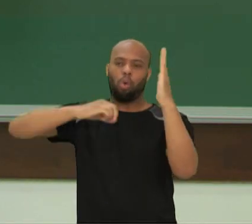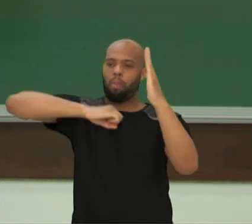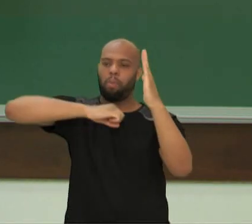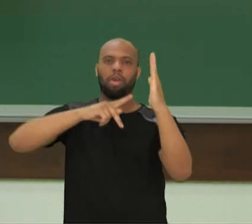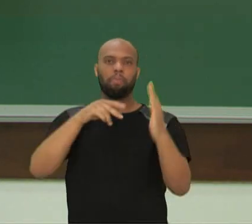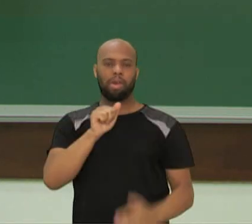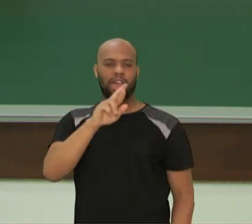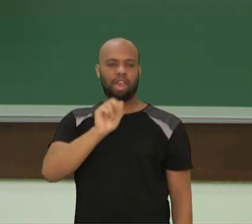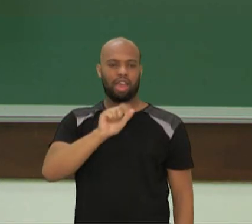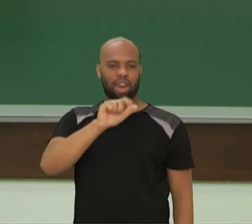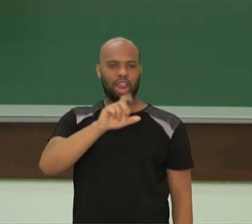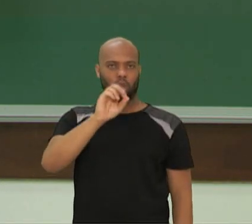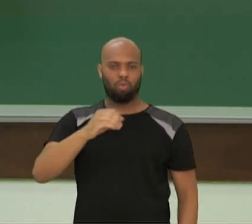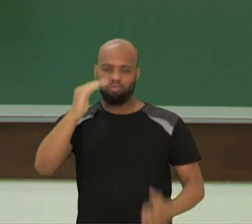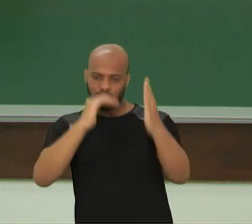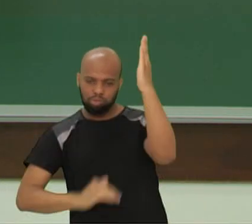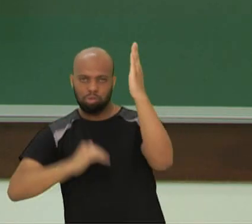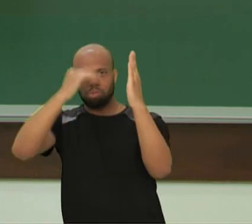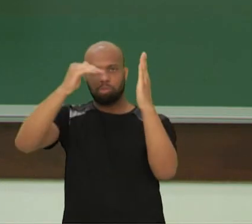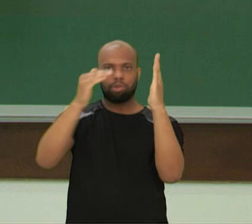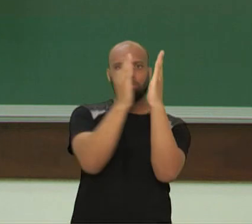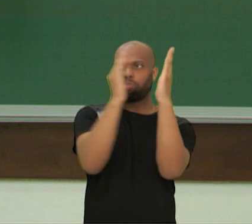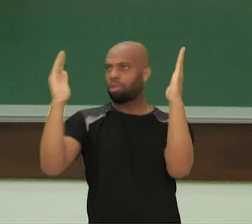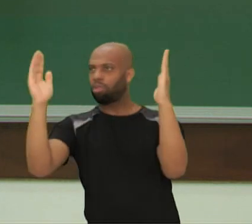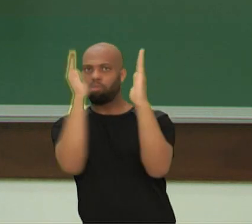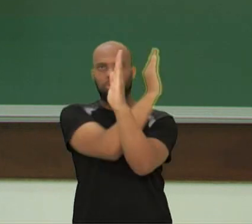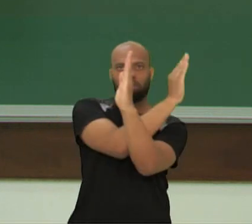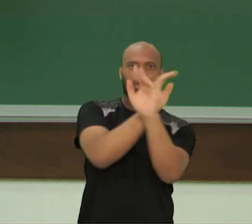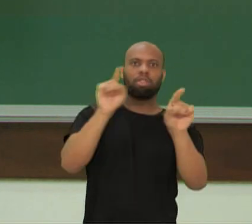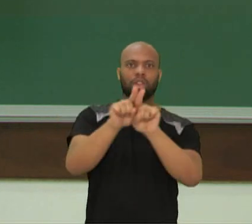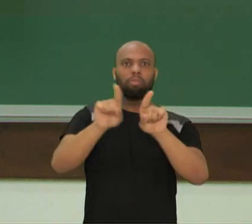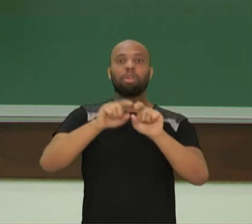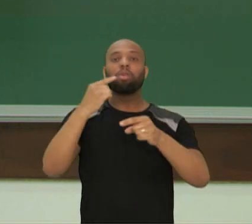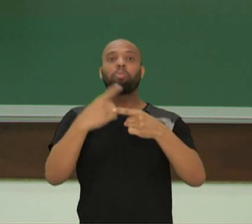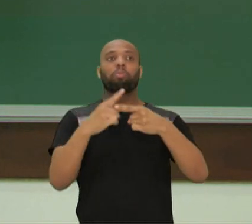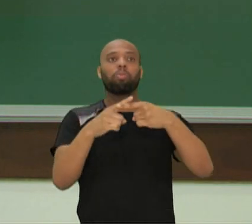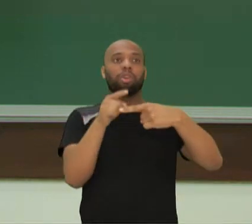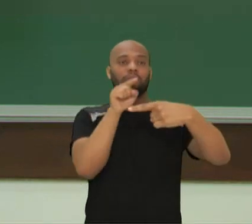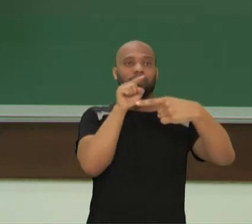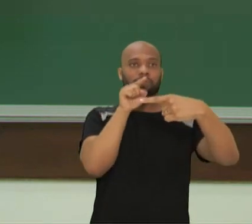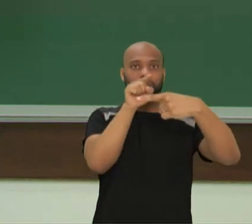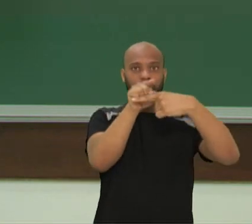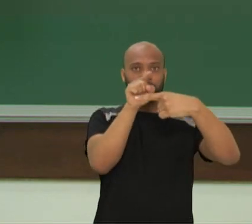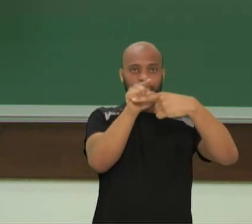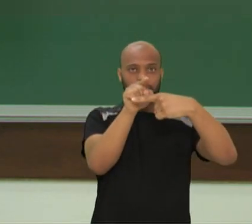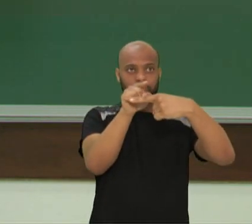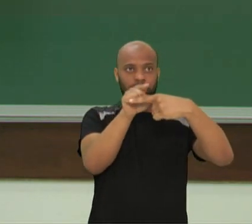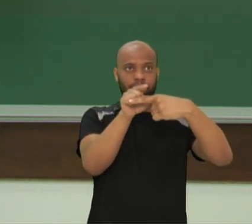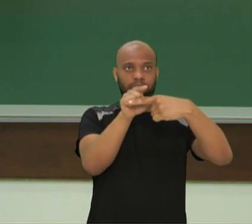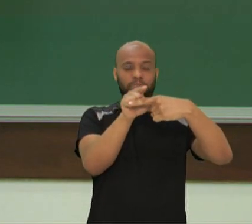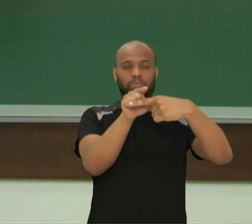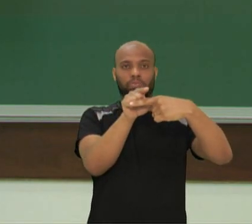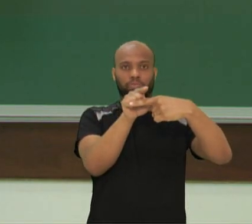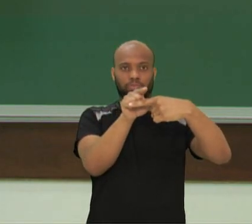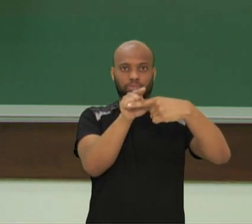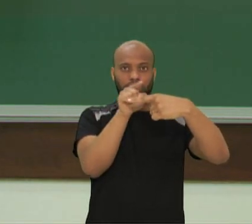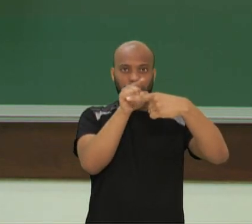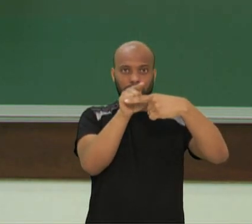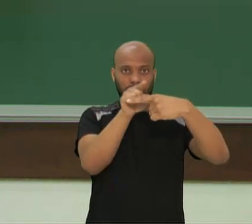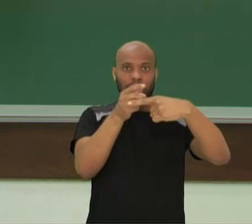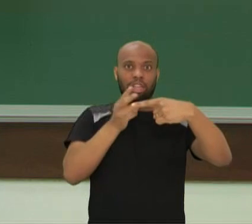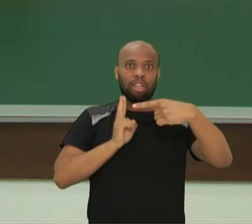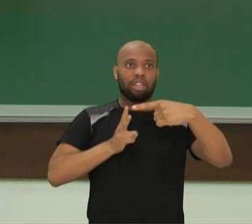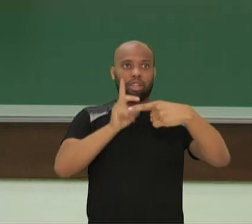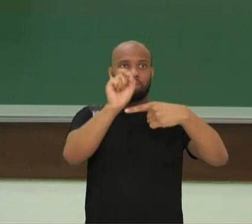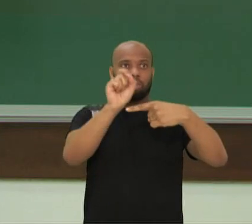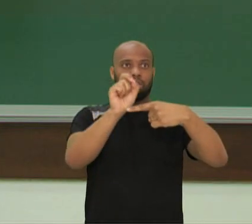eixo Y. Lembrando que o denominador do primeiro termo é sempre a ao quadrado. O denominador do segundo